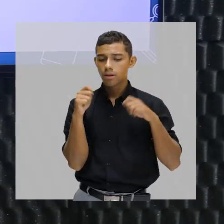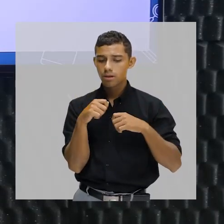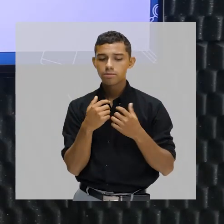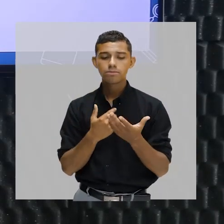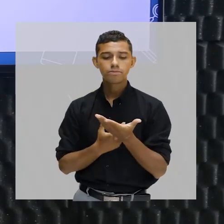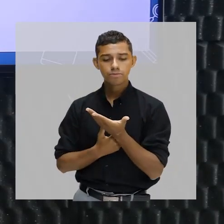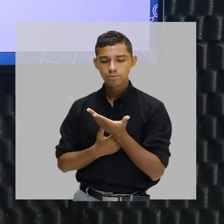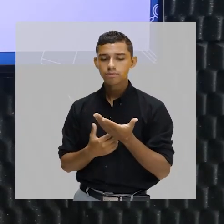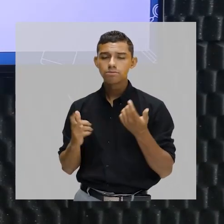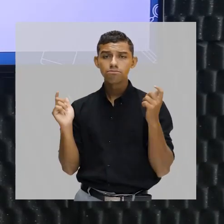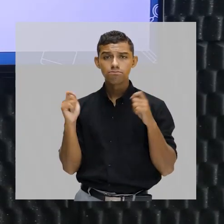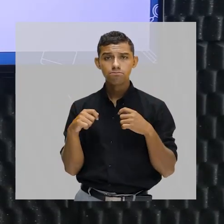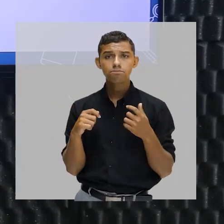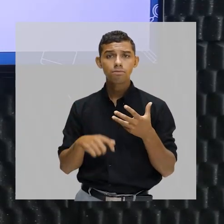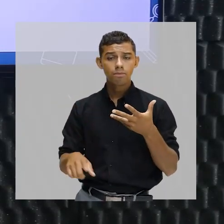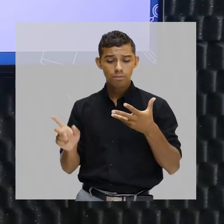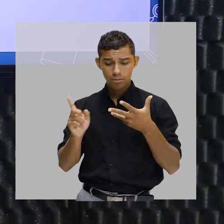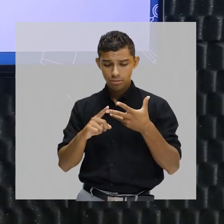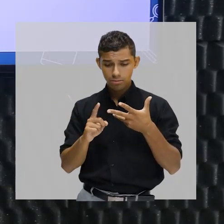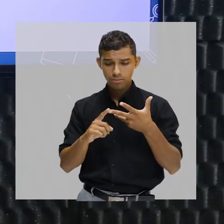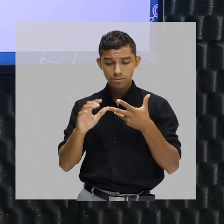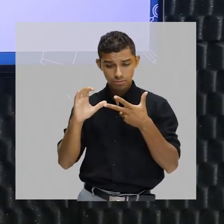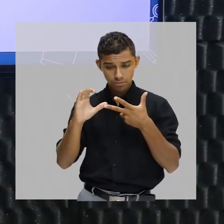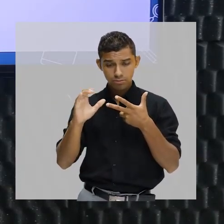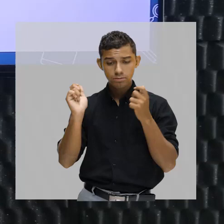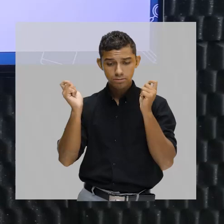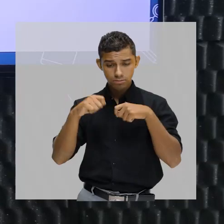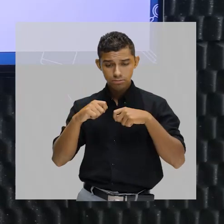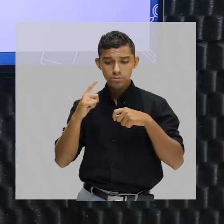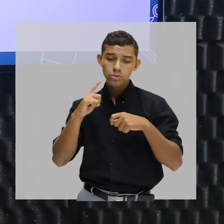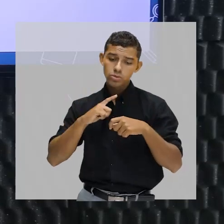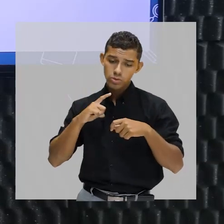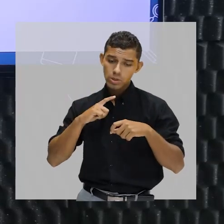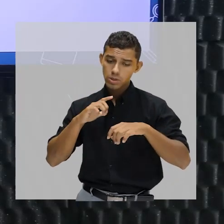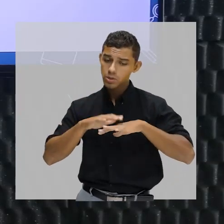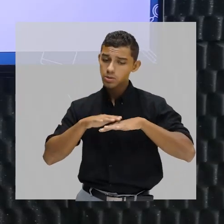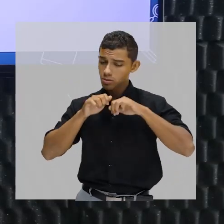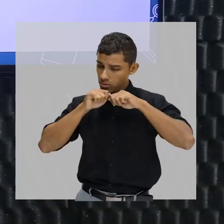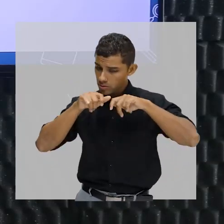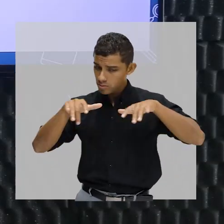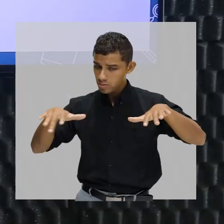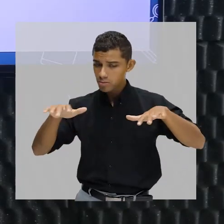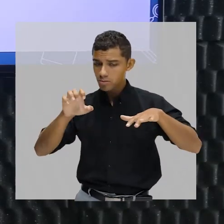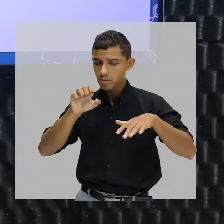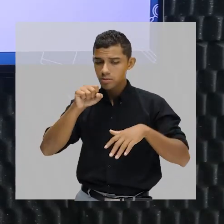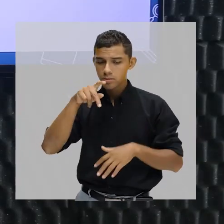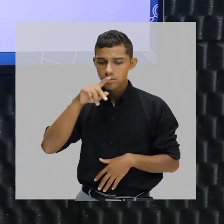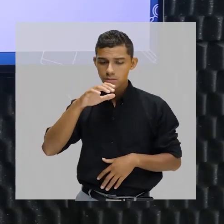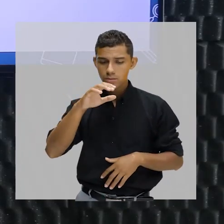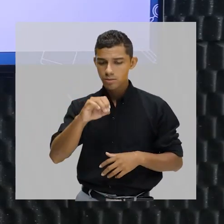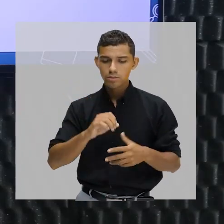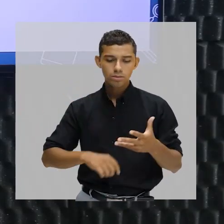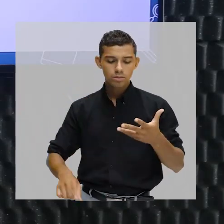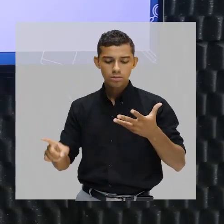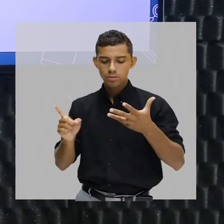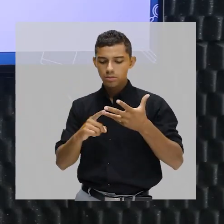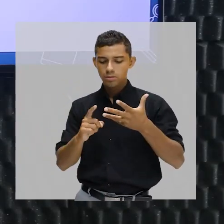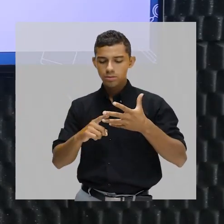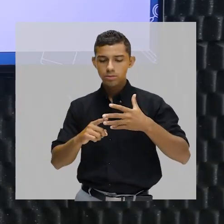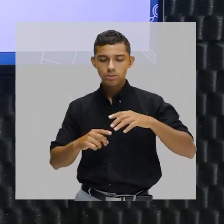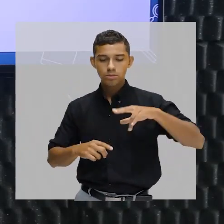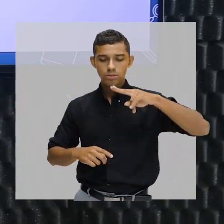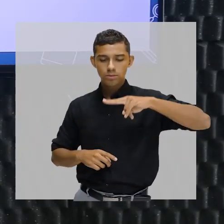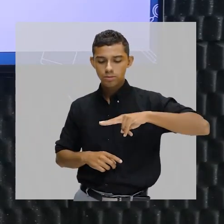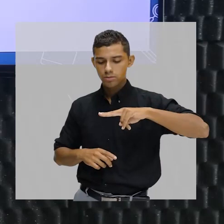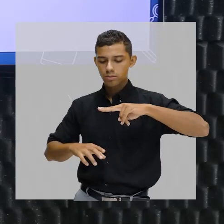ok? Se ela vem juntamente com a luz solar, é porque ela consegue viajar no espaço, né? O raio-x é a mesma coisa.